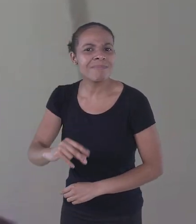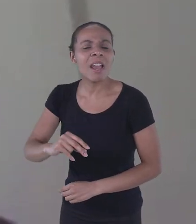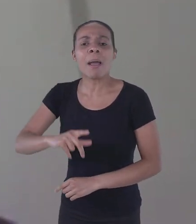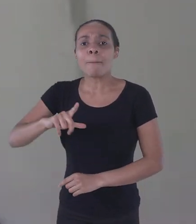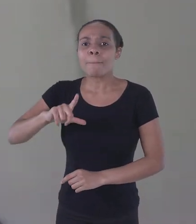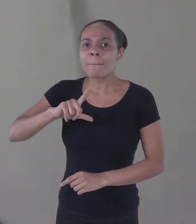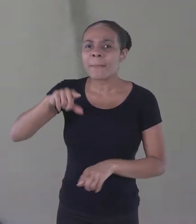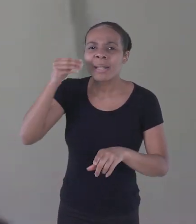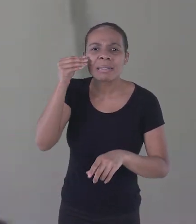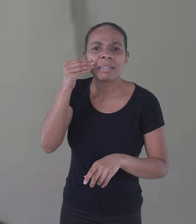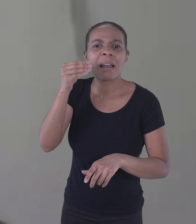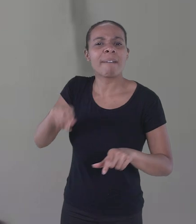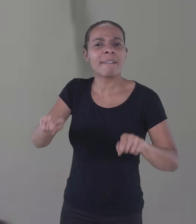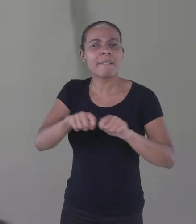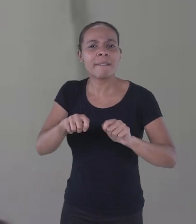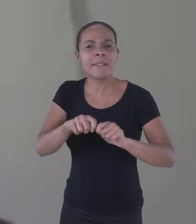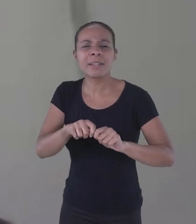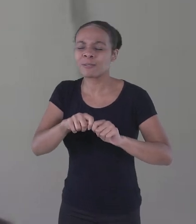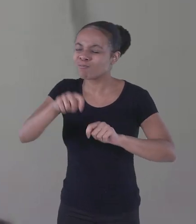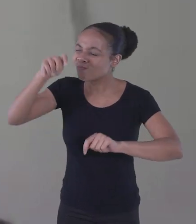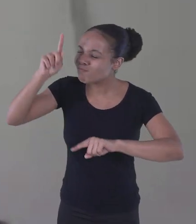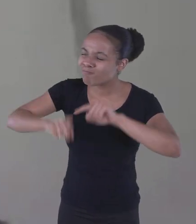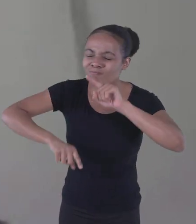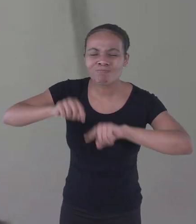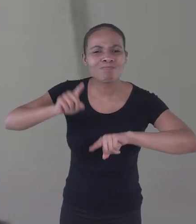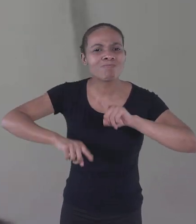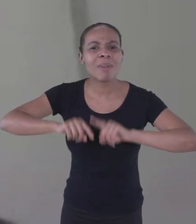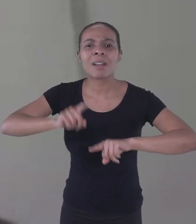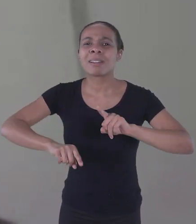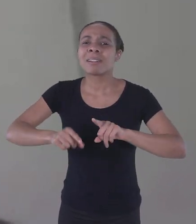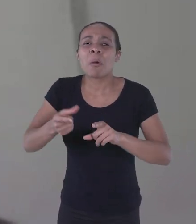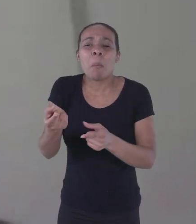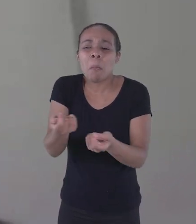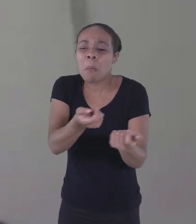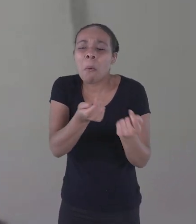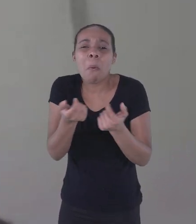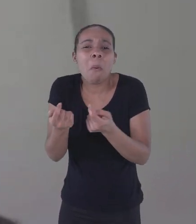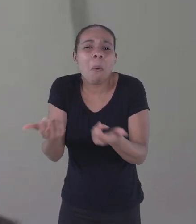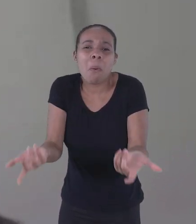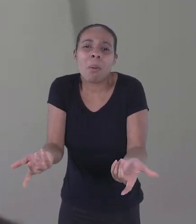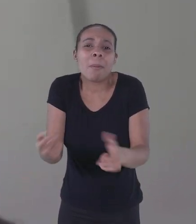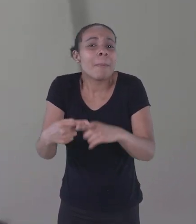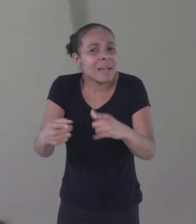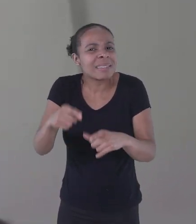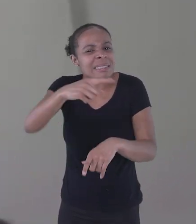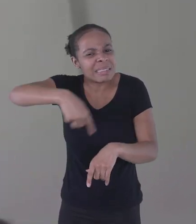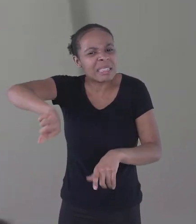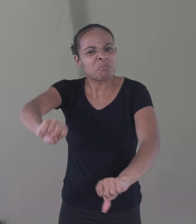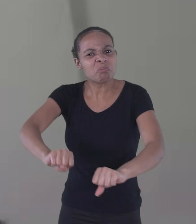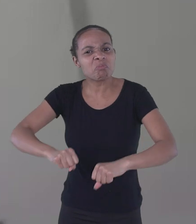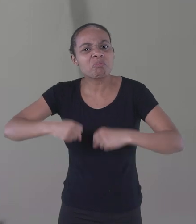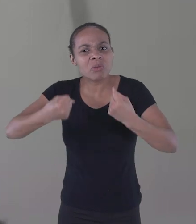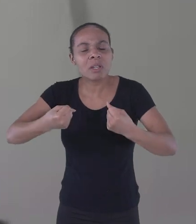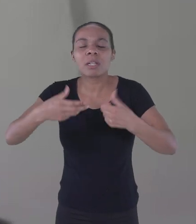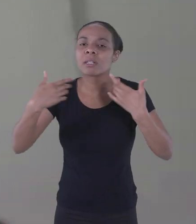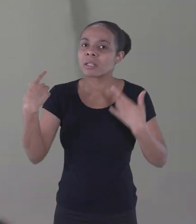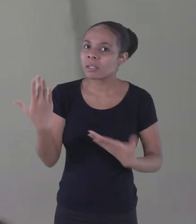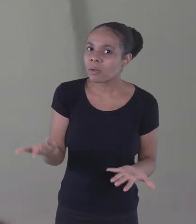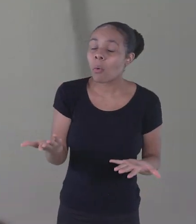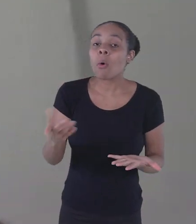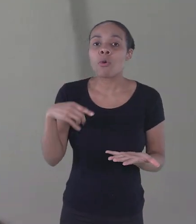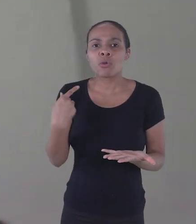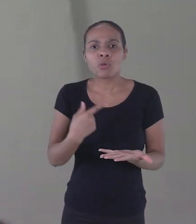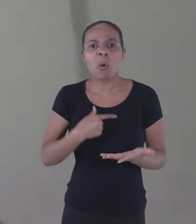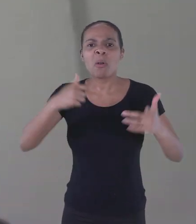e o impossível sem os recursos necessários. Portanto, vamos manifestar o nosso veemente protesto de um lado a